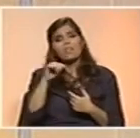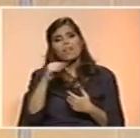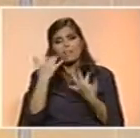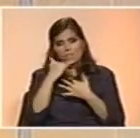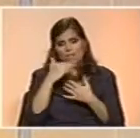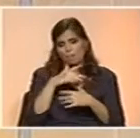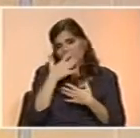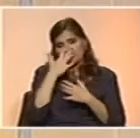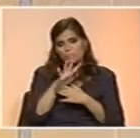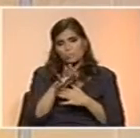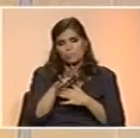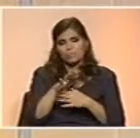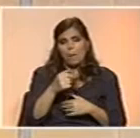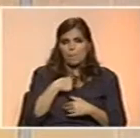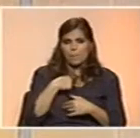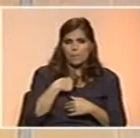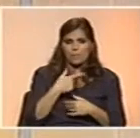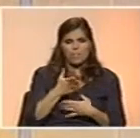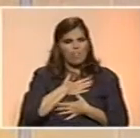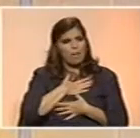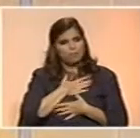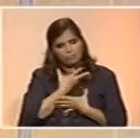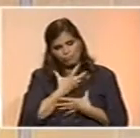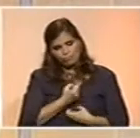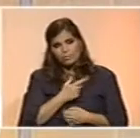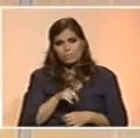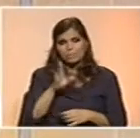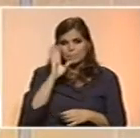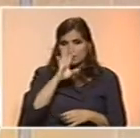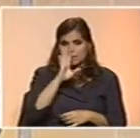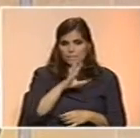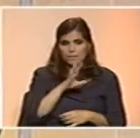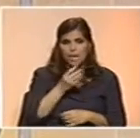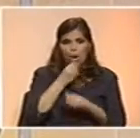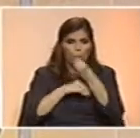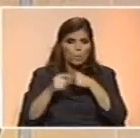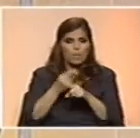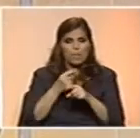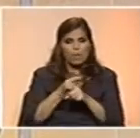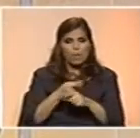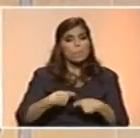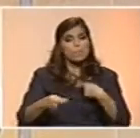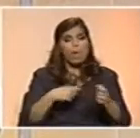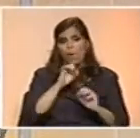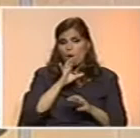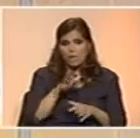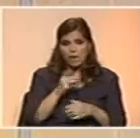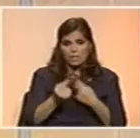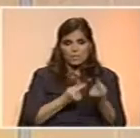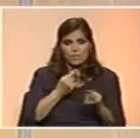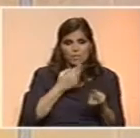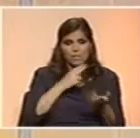choca-me muitas vezes a alimentação, por exemplo, num centro comercial. que nós sabemos que a realidade muitas vezes